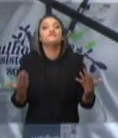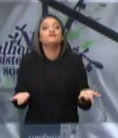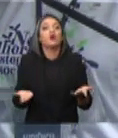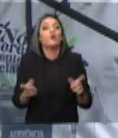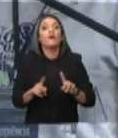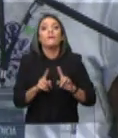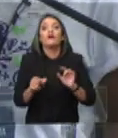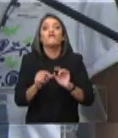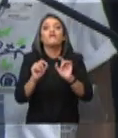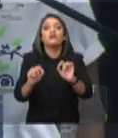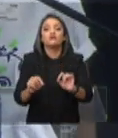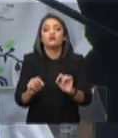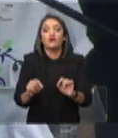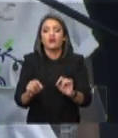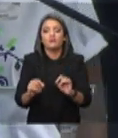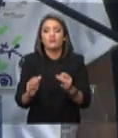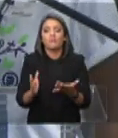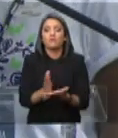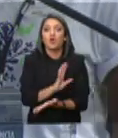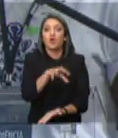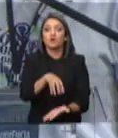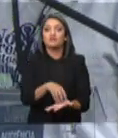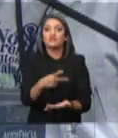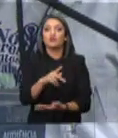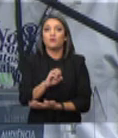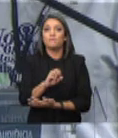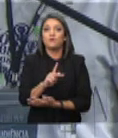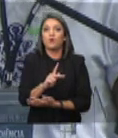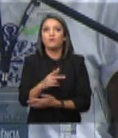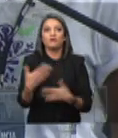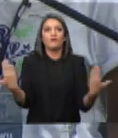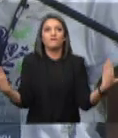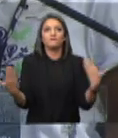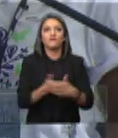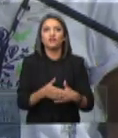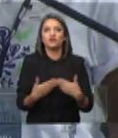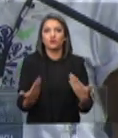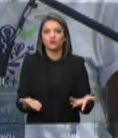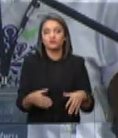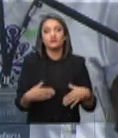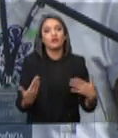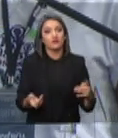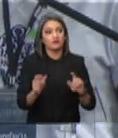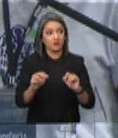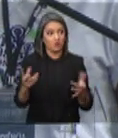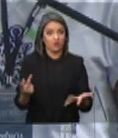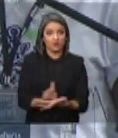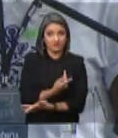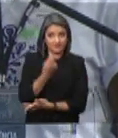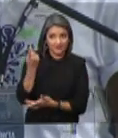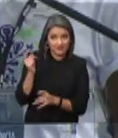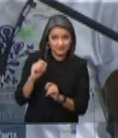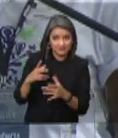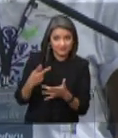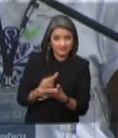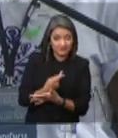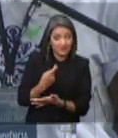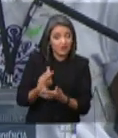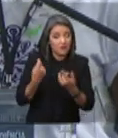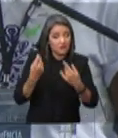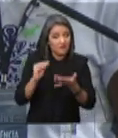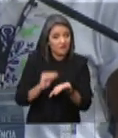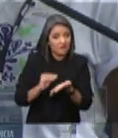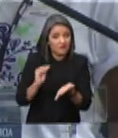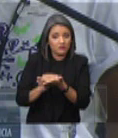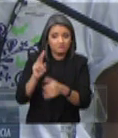fechar unidades como centro pop o que se percebe ainda é negligência em atender e garantir direitos